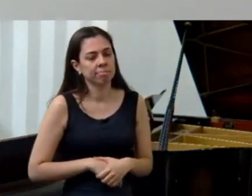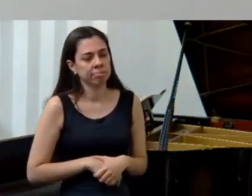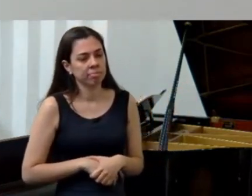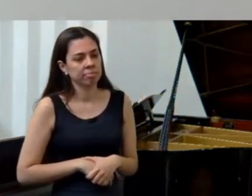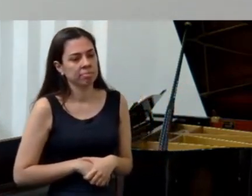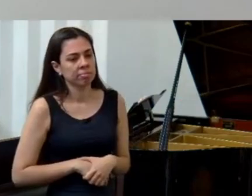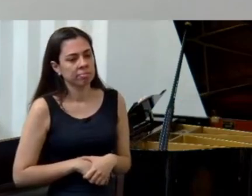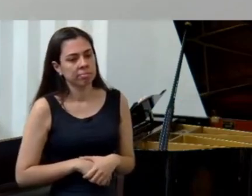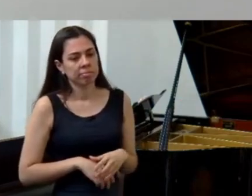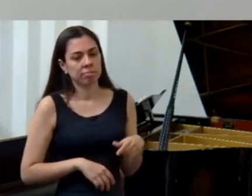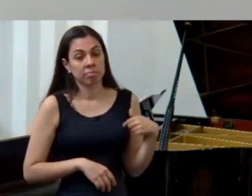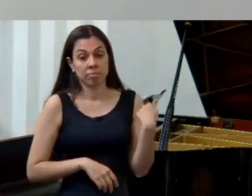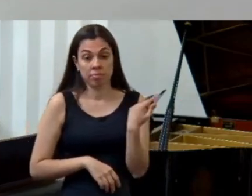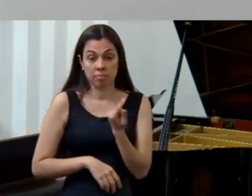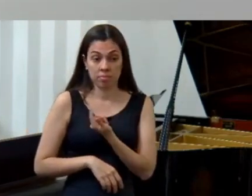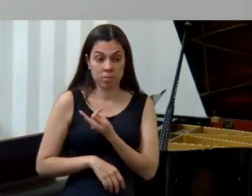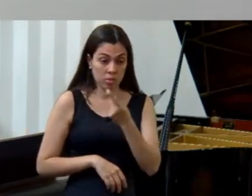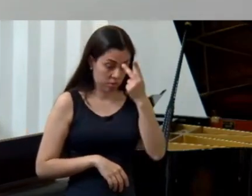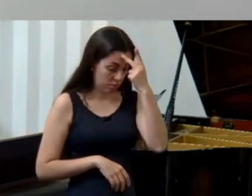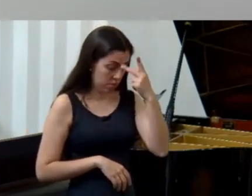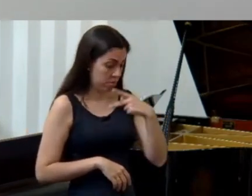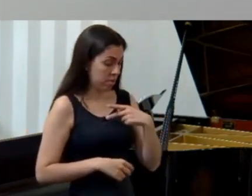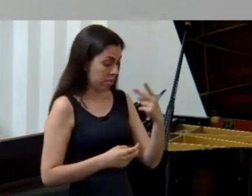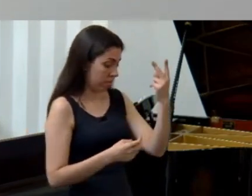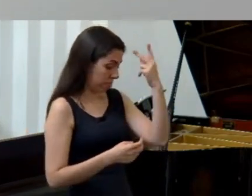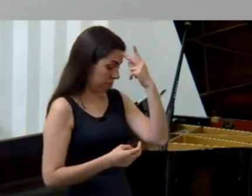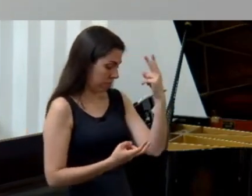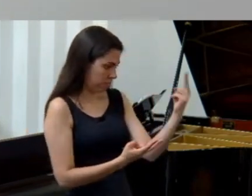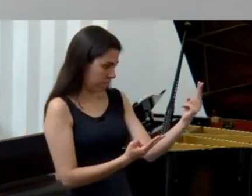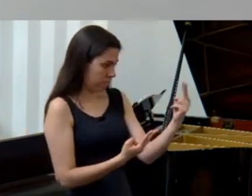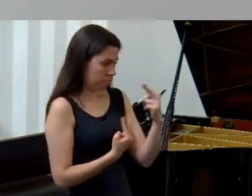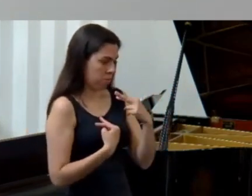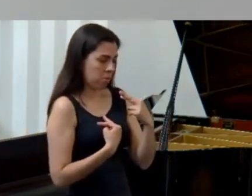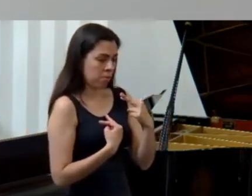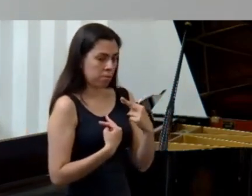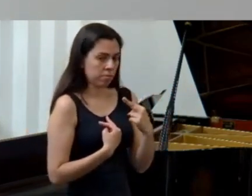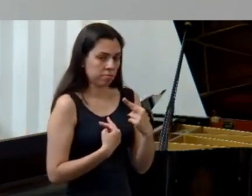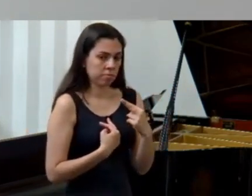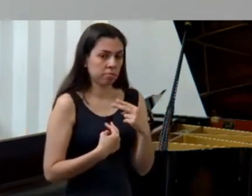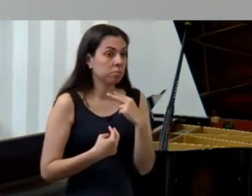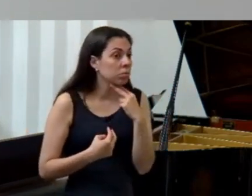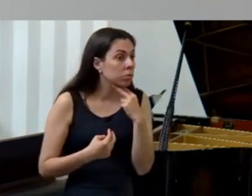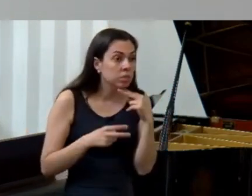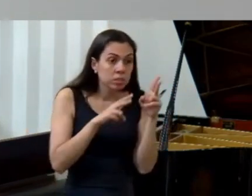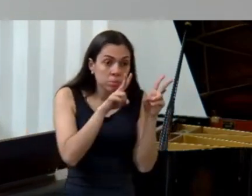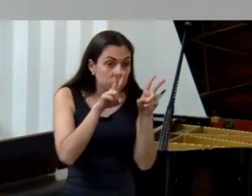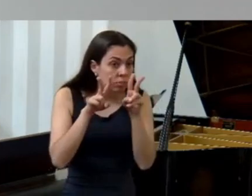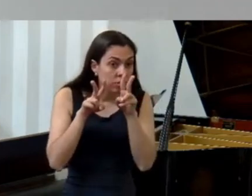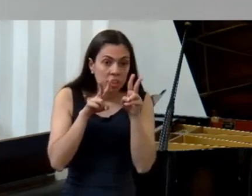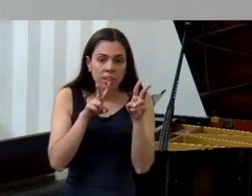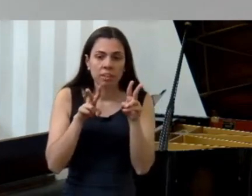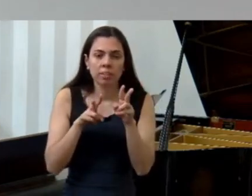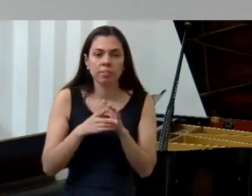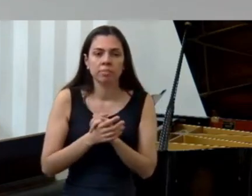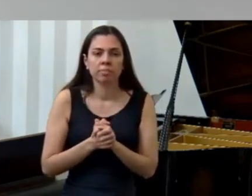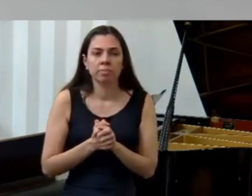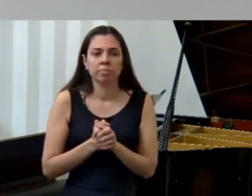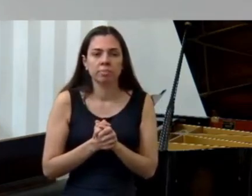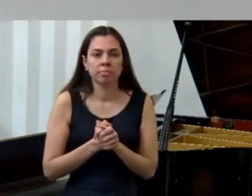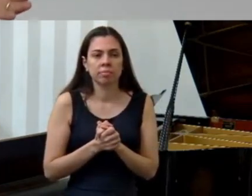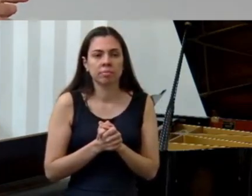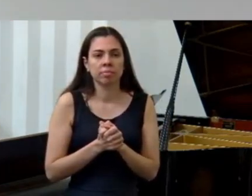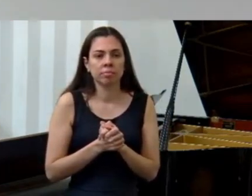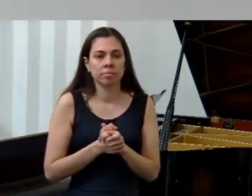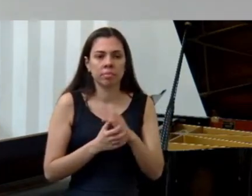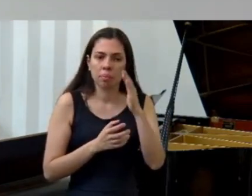Quando a nossa visão está muito ensimesmada, quando nós não conseguimos ver, e pensamos